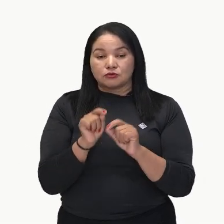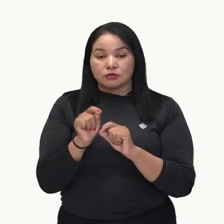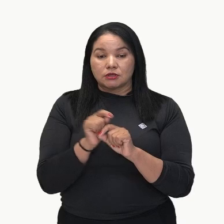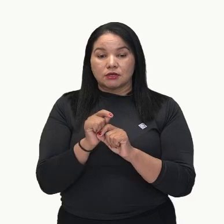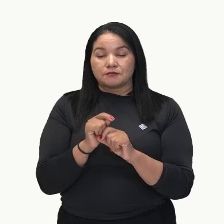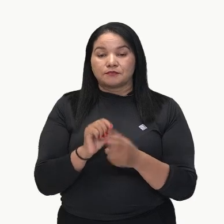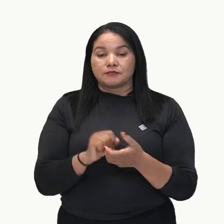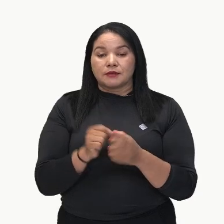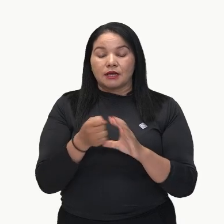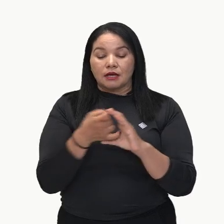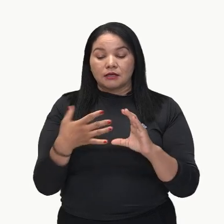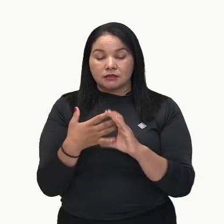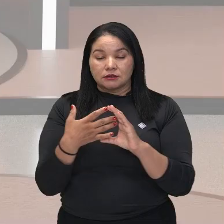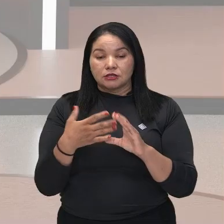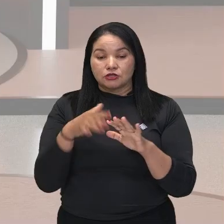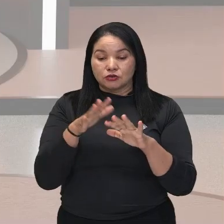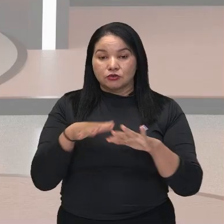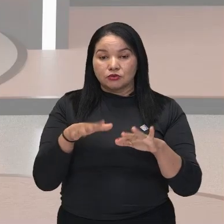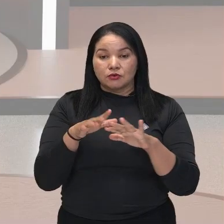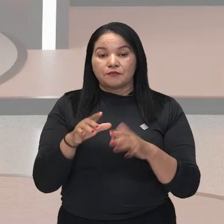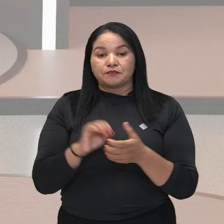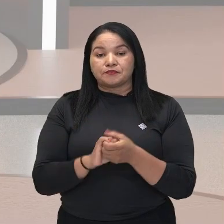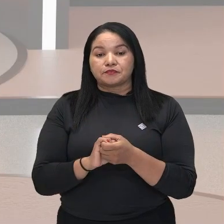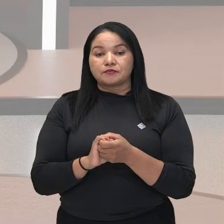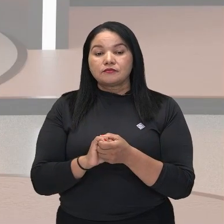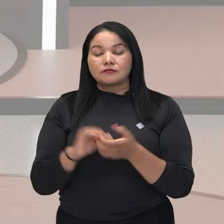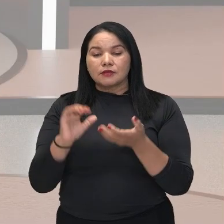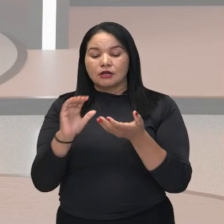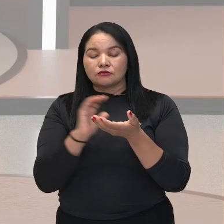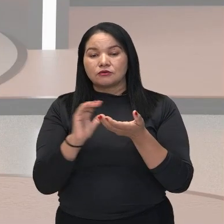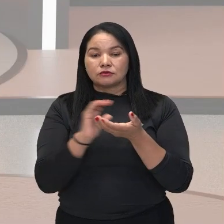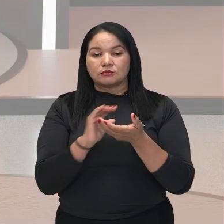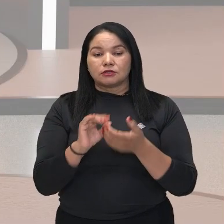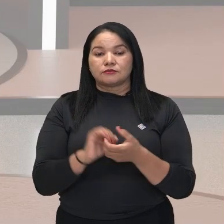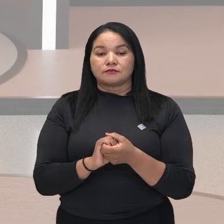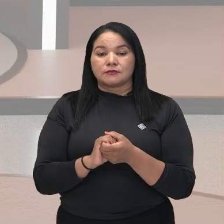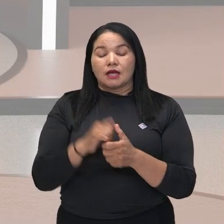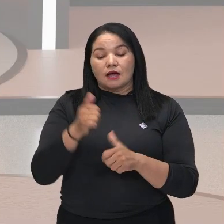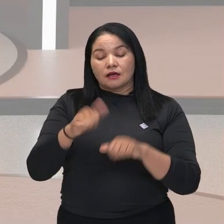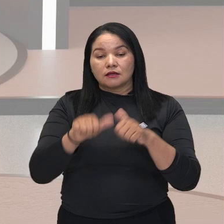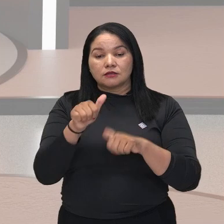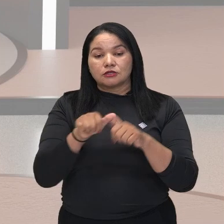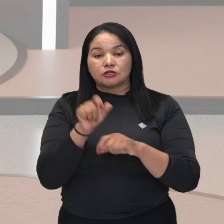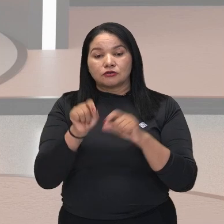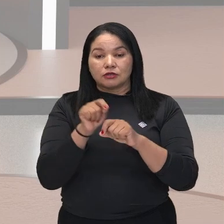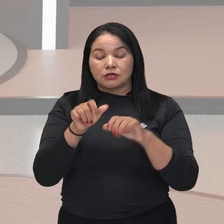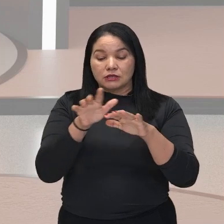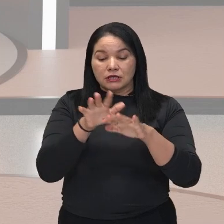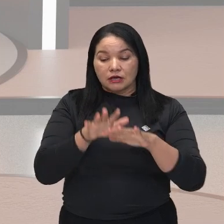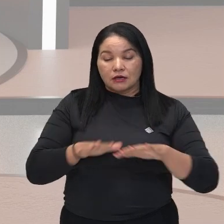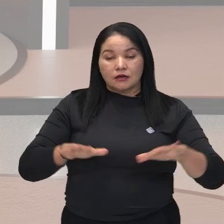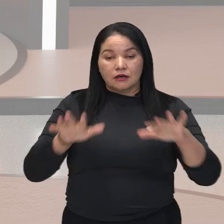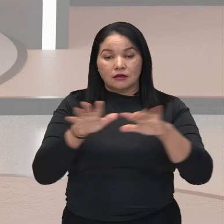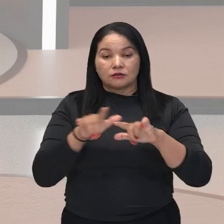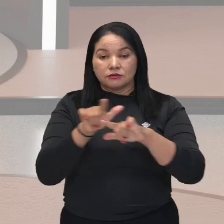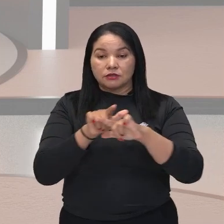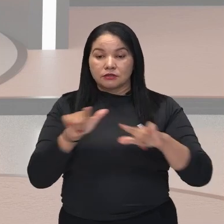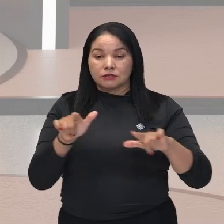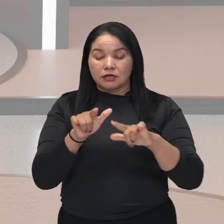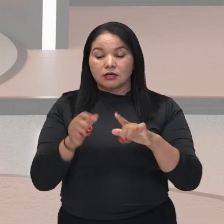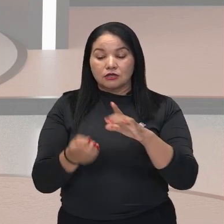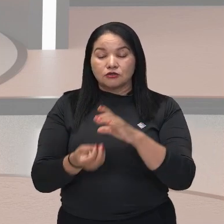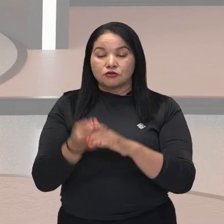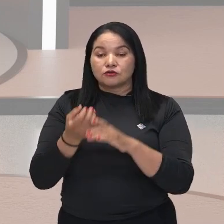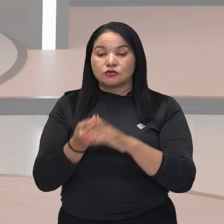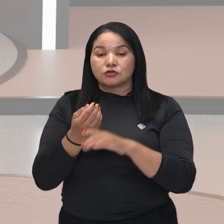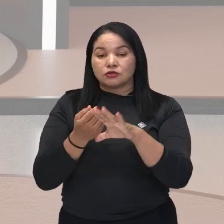aspectos físicos do Oriente Médio, né? Analisando que grandes áreas desérticas acabam surgindo nessa